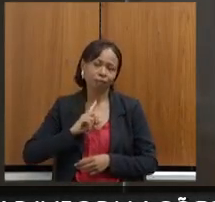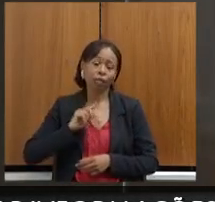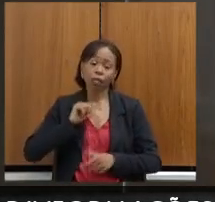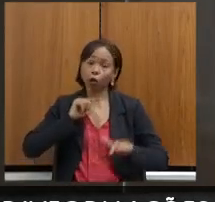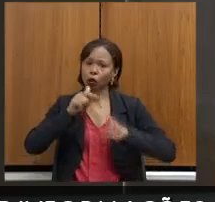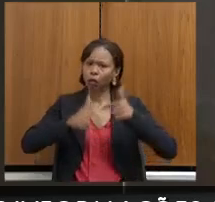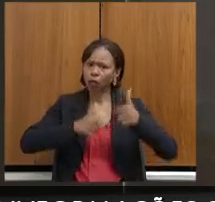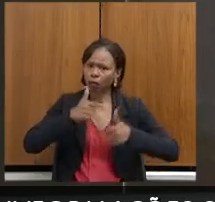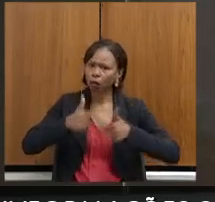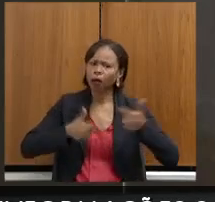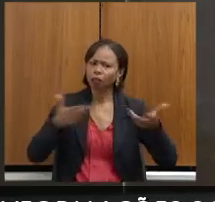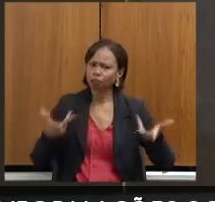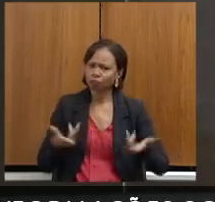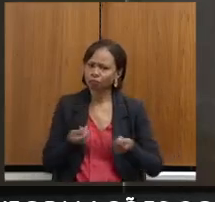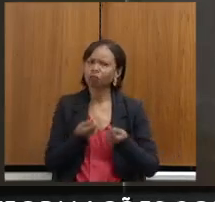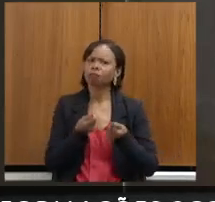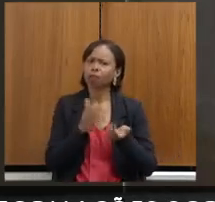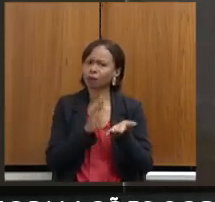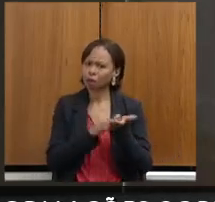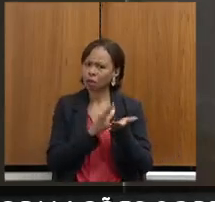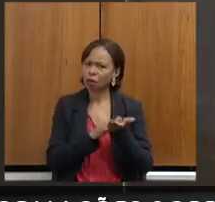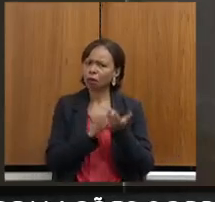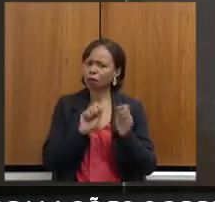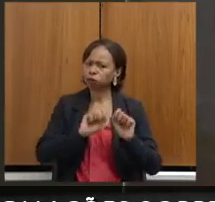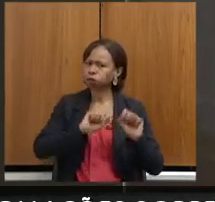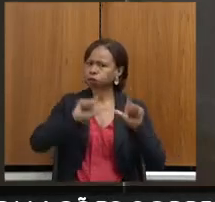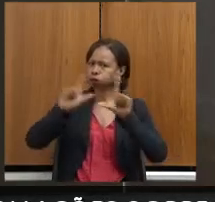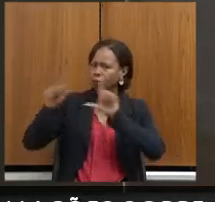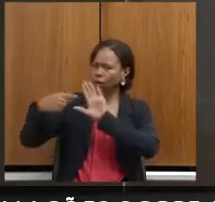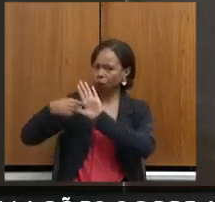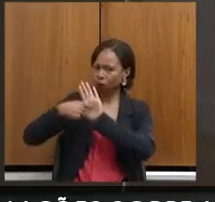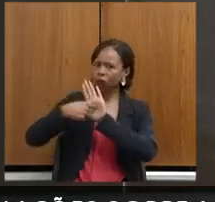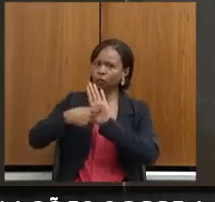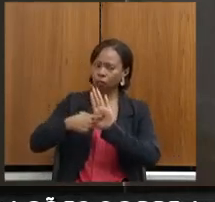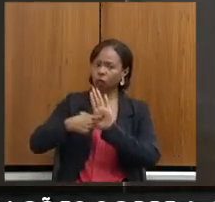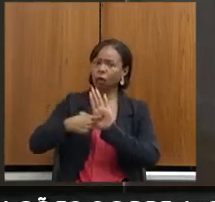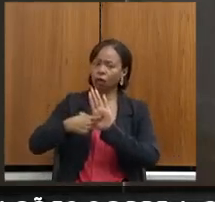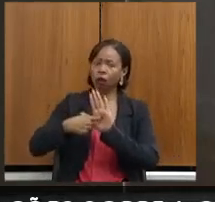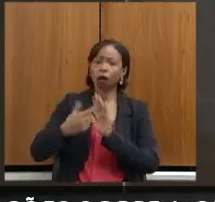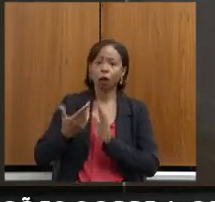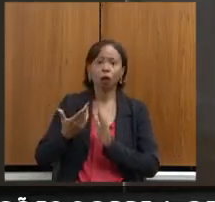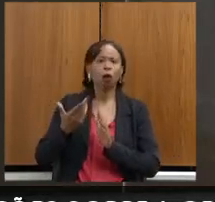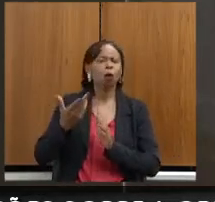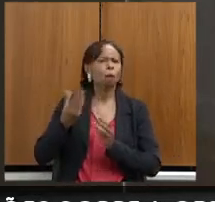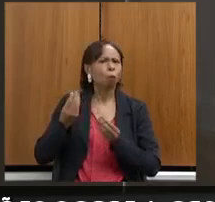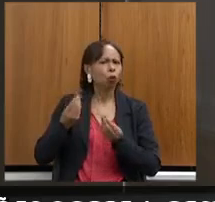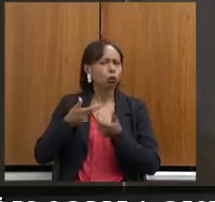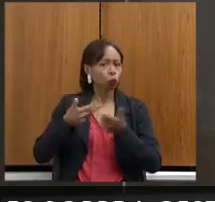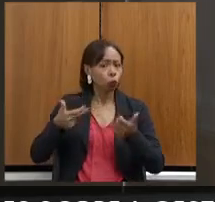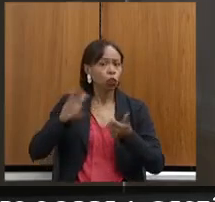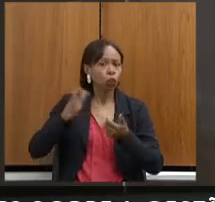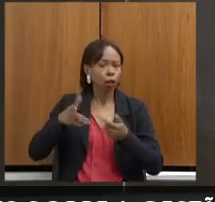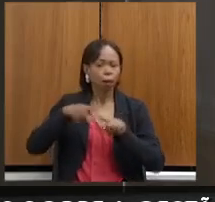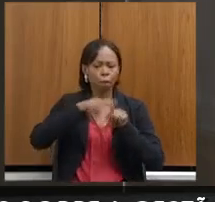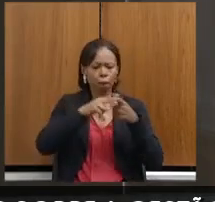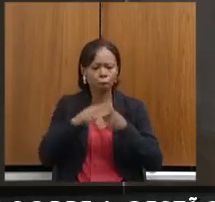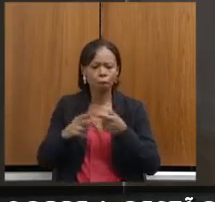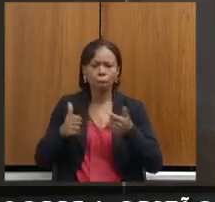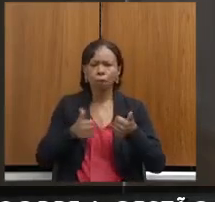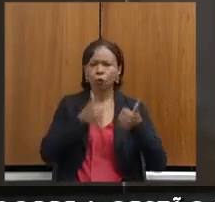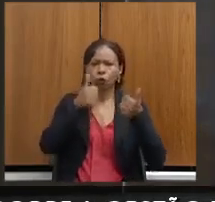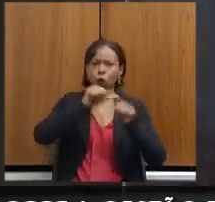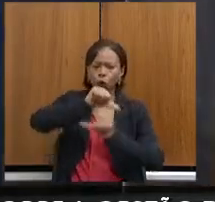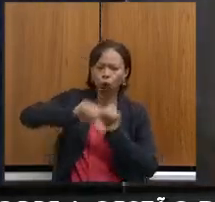trabalho parabéns pela apresentação né muita coisa já foi melhorada muita coisa já mudou